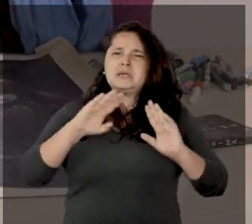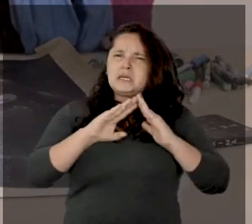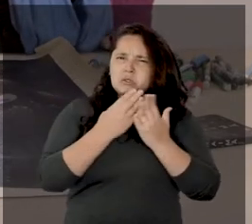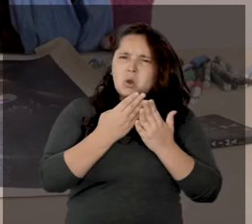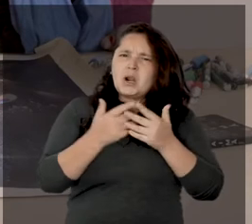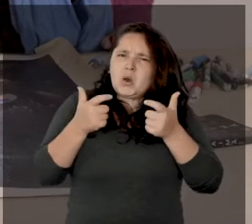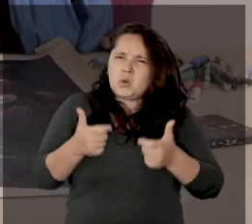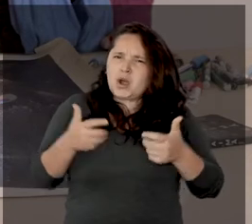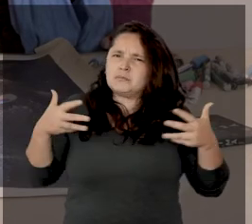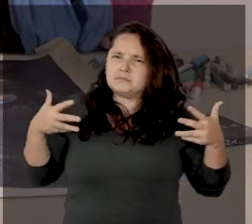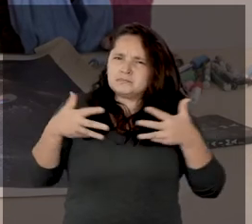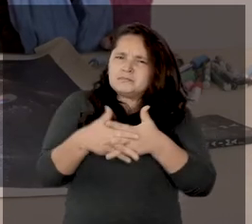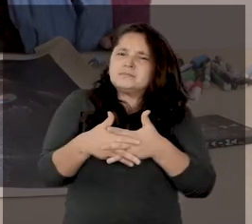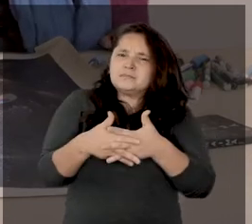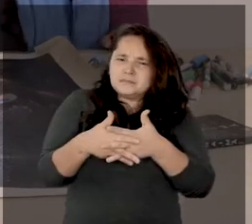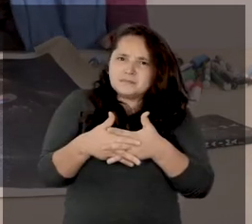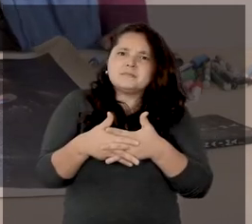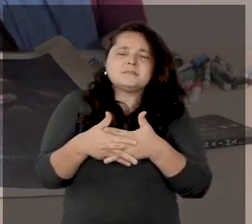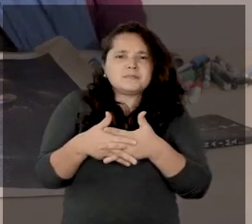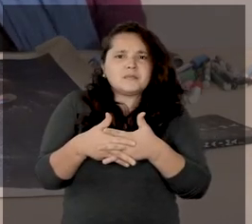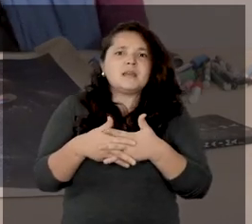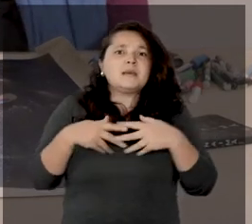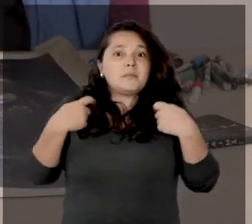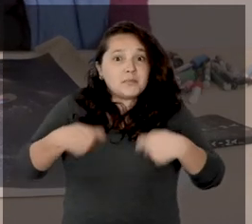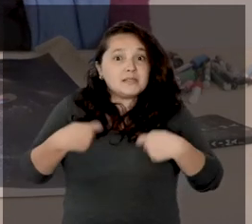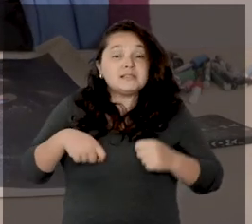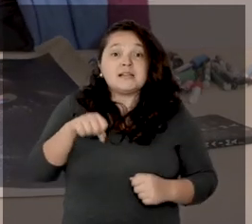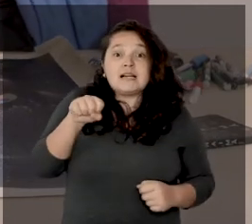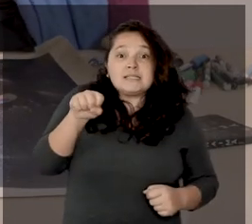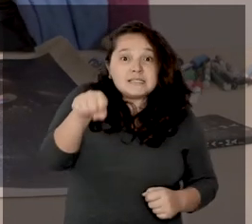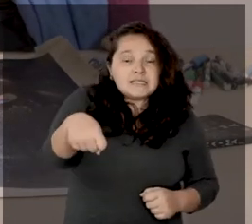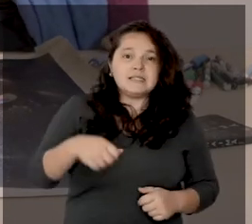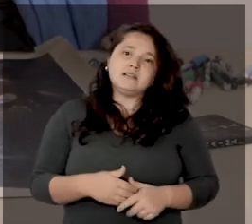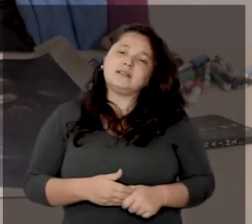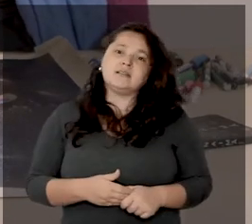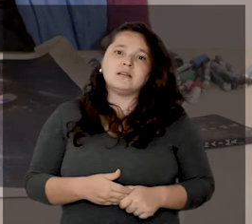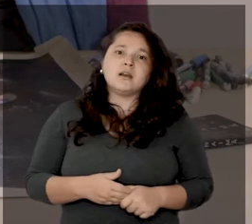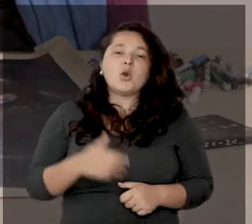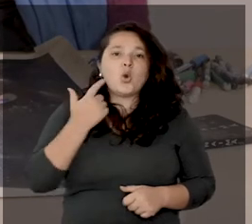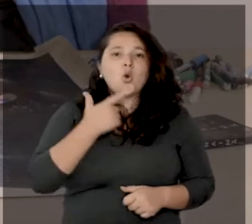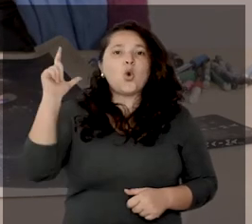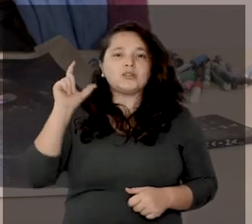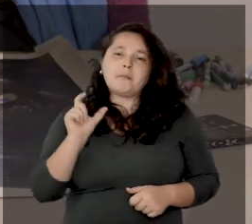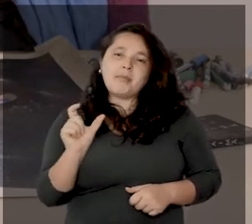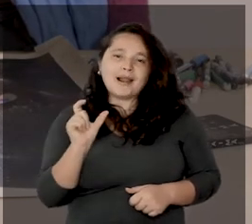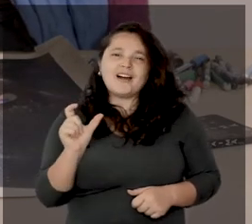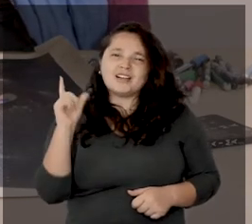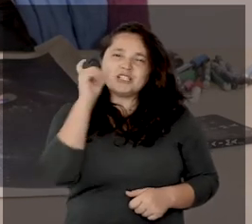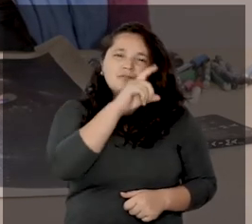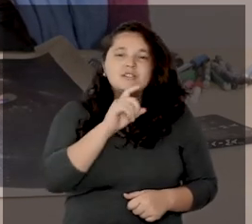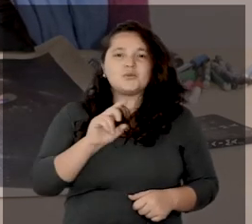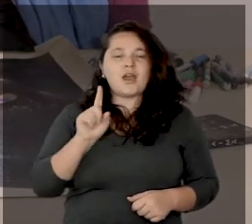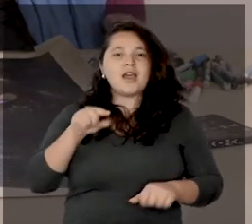de fato, ser, outra palavra complicada, transformada ou ser adaptada e tal. Uhum. E